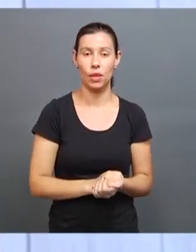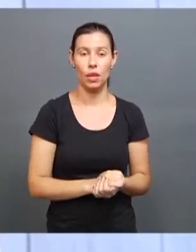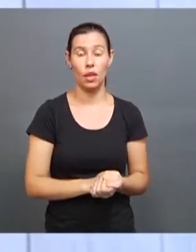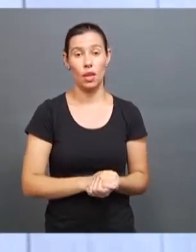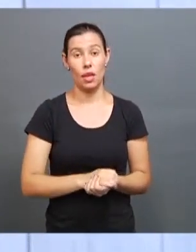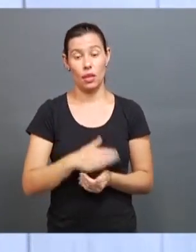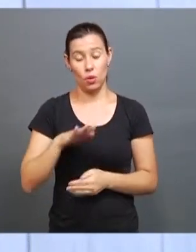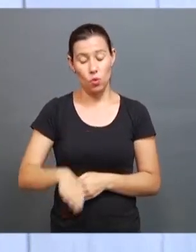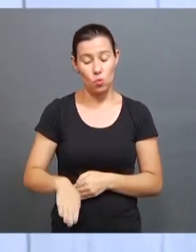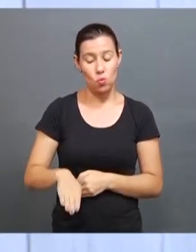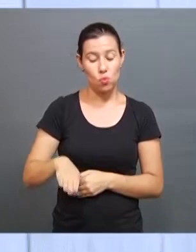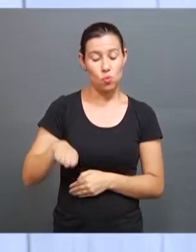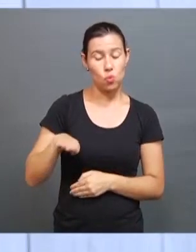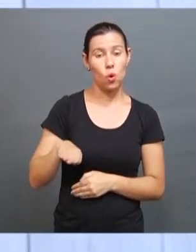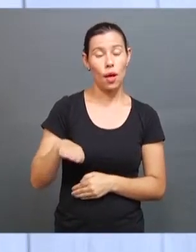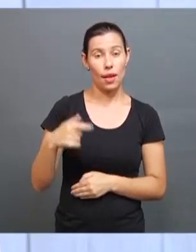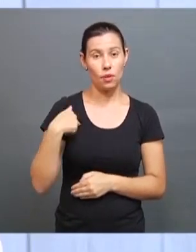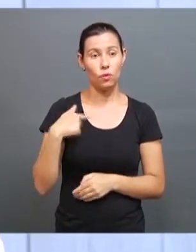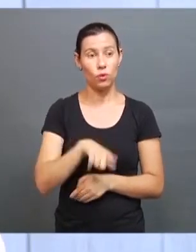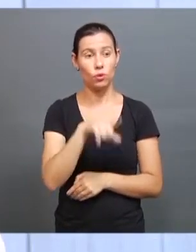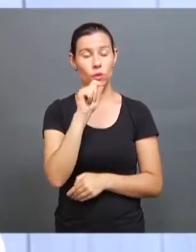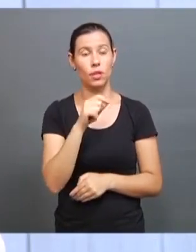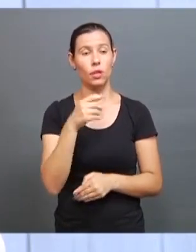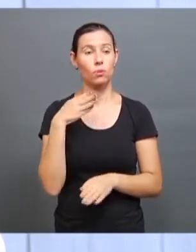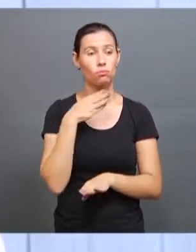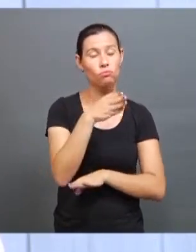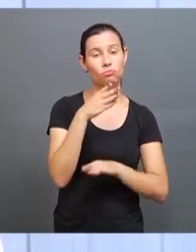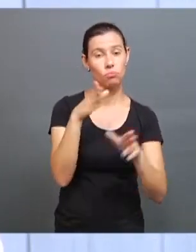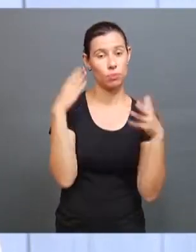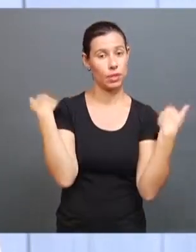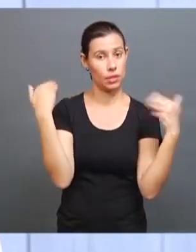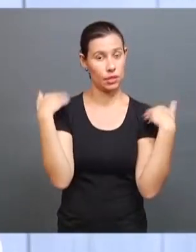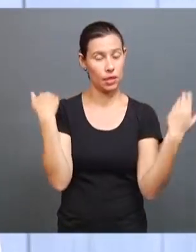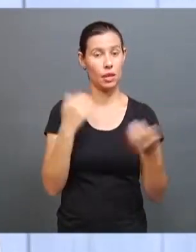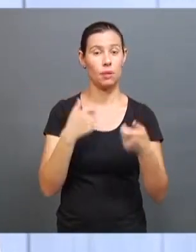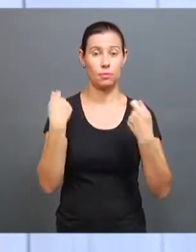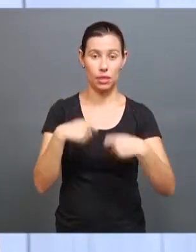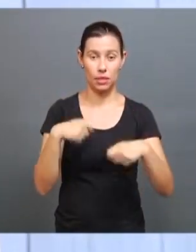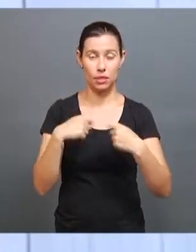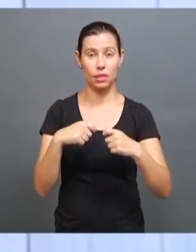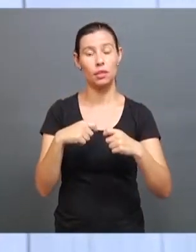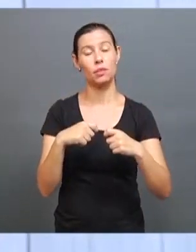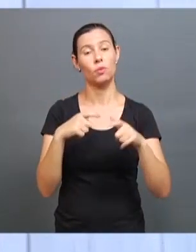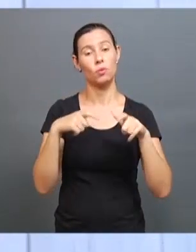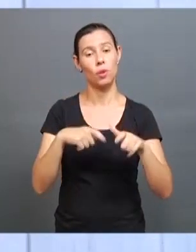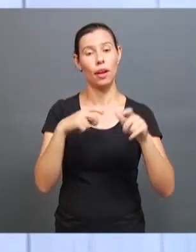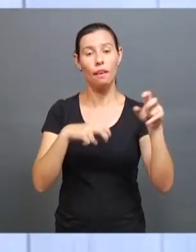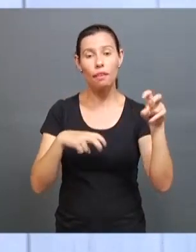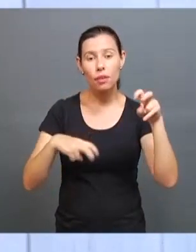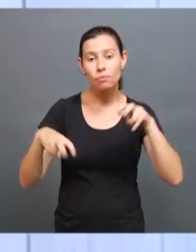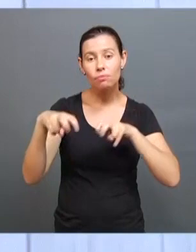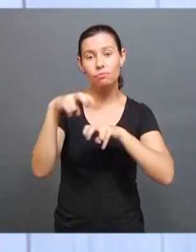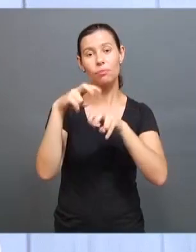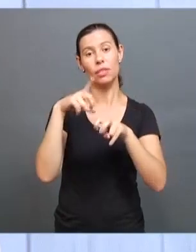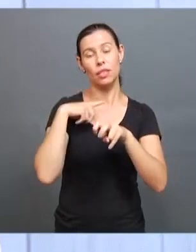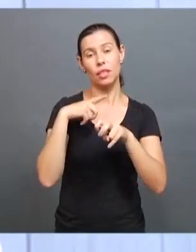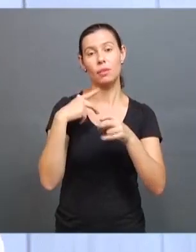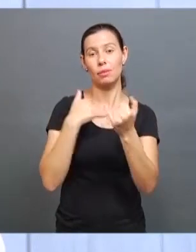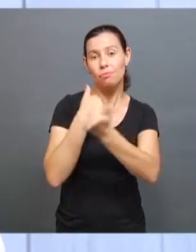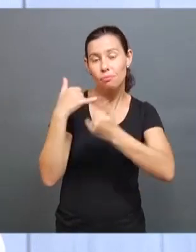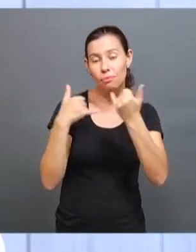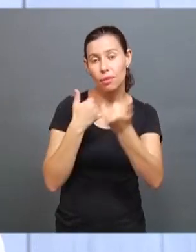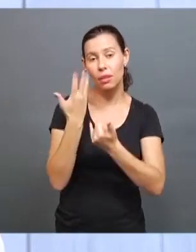passeios. Tem que ter um parque infantil, né? Então, eu já, como consumidora, já determino que nos meus passeios de férias tem que ter um parque infantil,